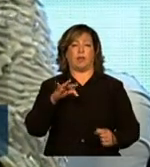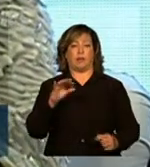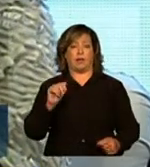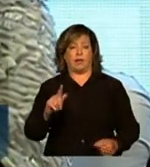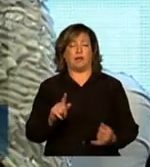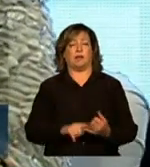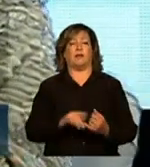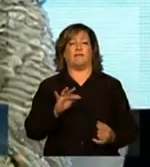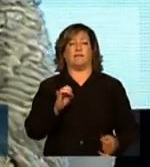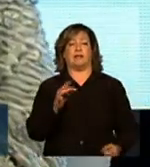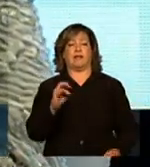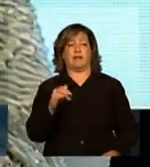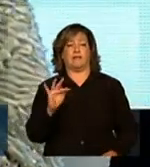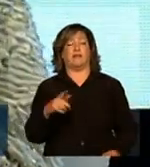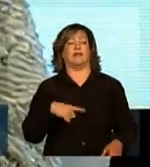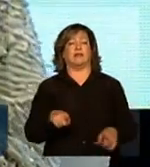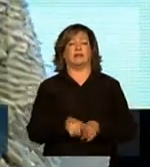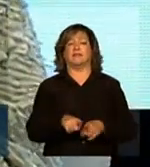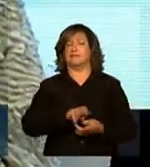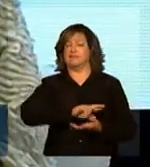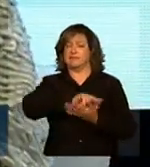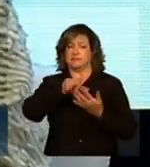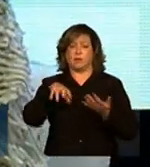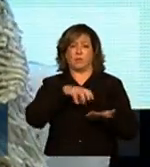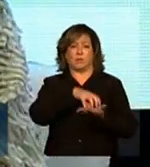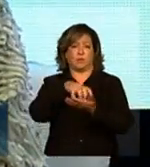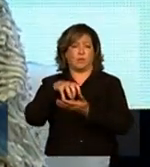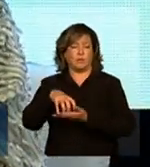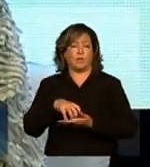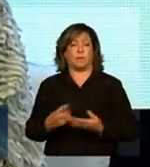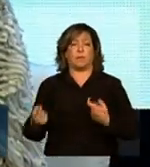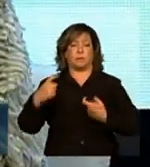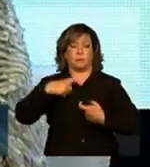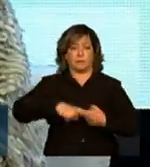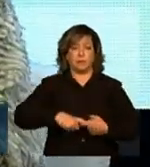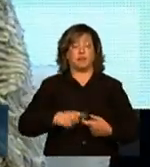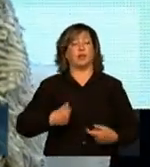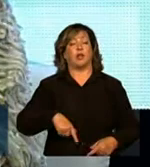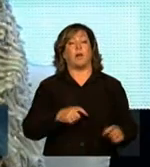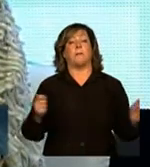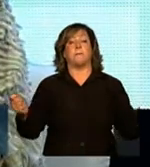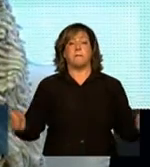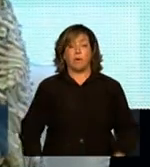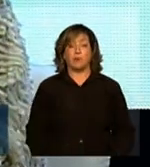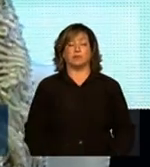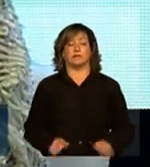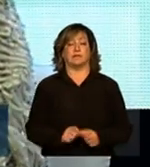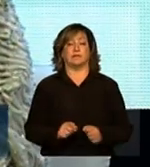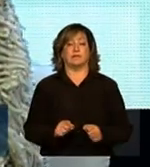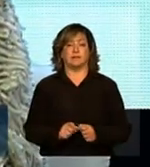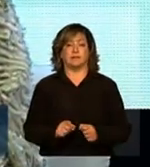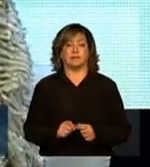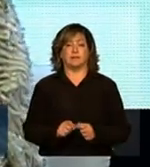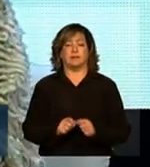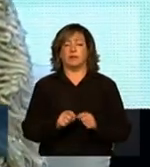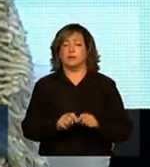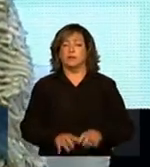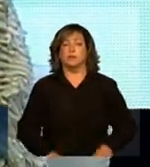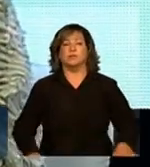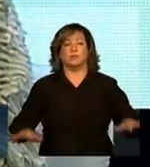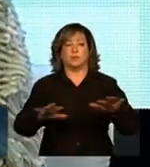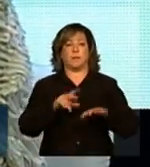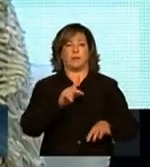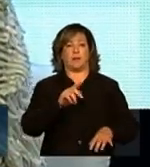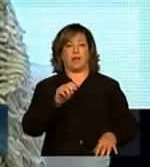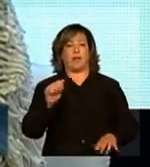FETRAF, com o MST, com Via Campesina, com o conjunto dos nossos parceiros, para que a gente possa arejar o PAA e apontar